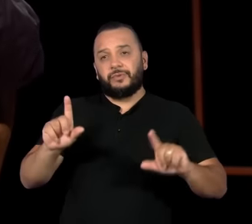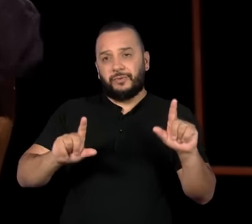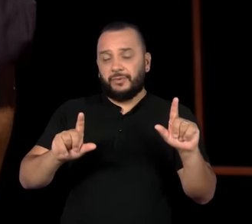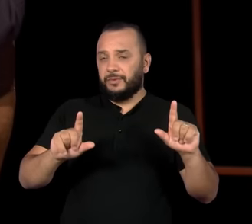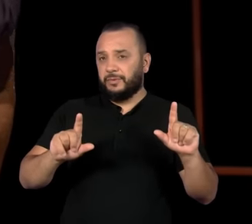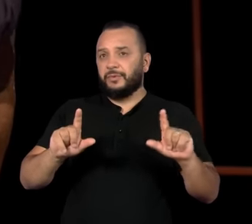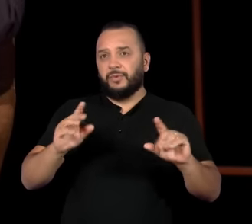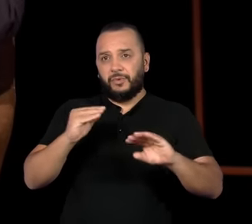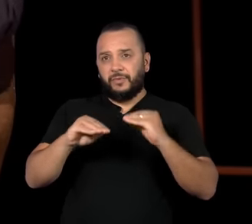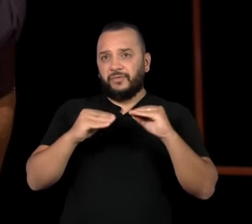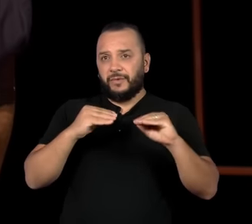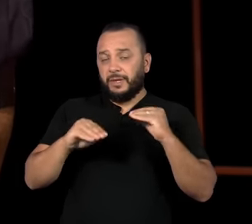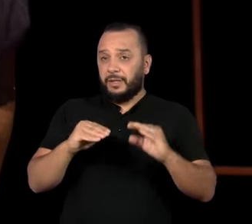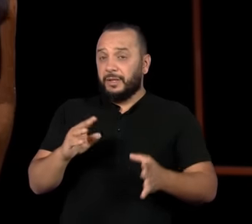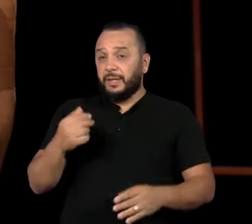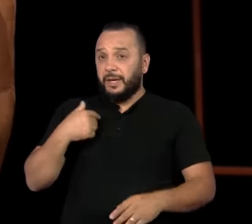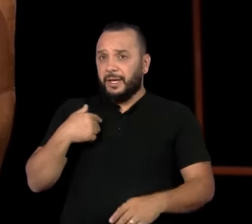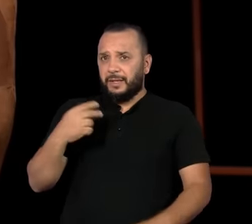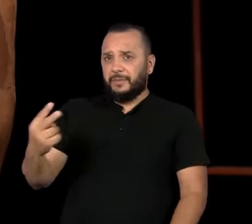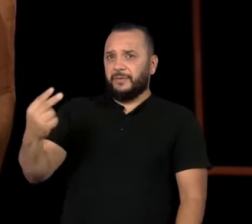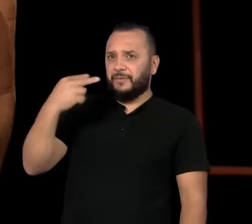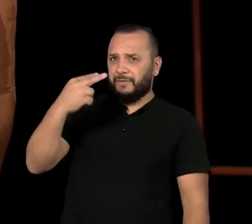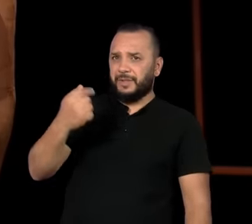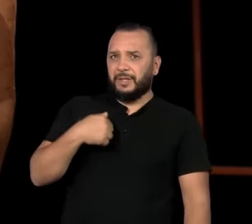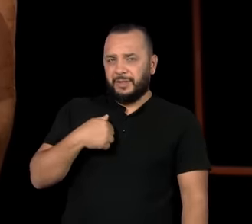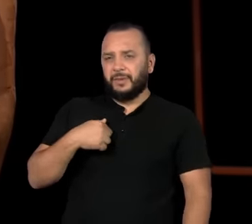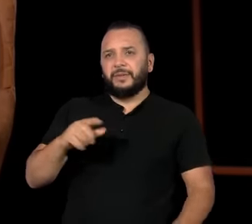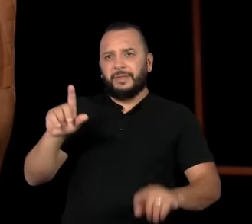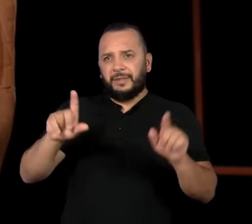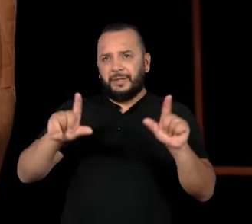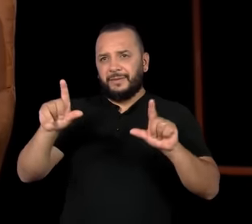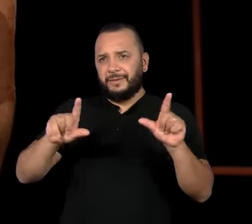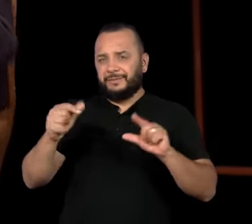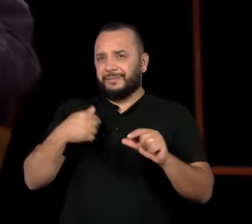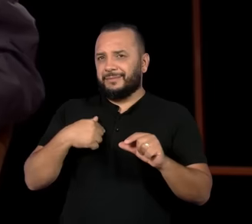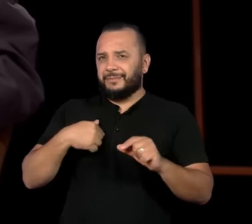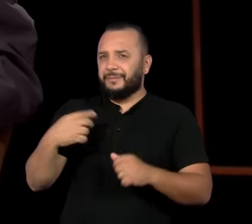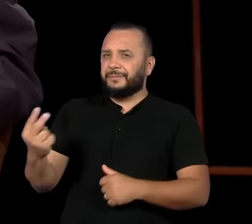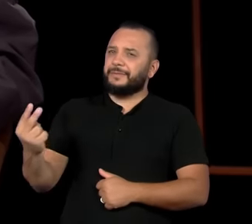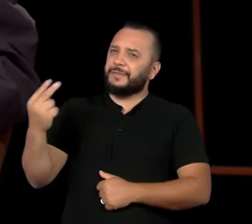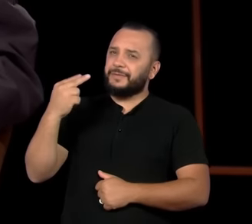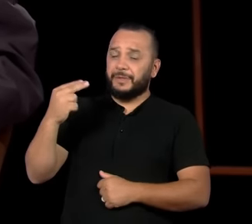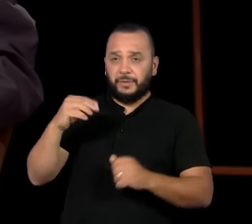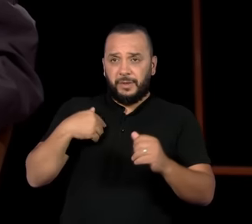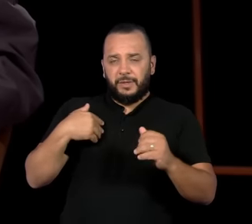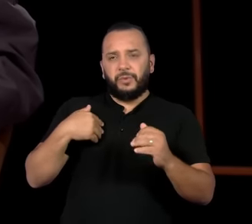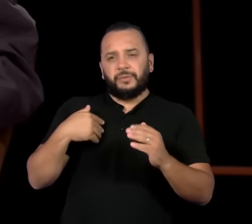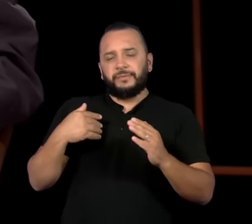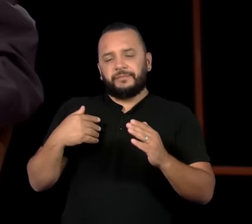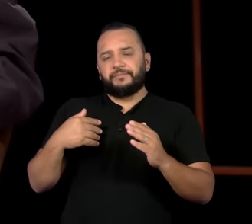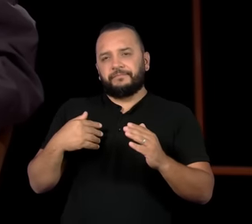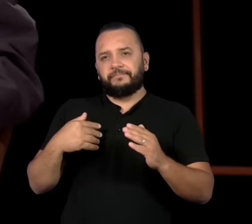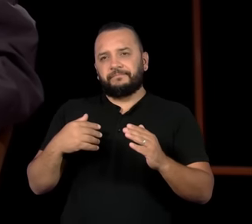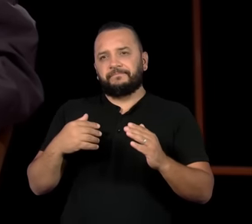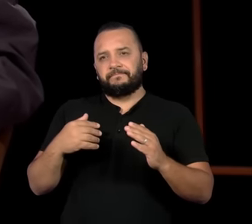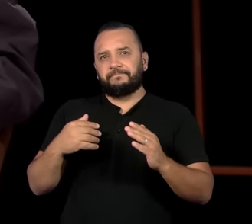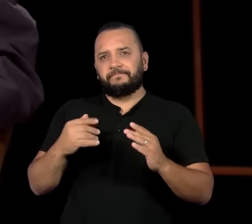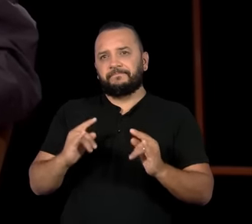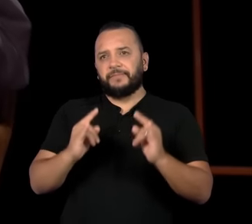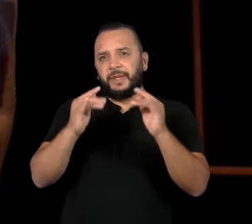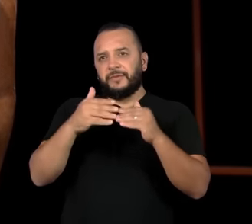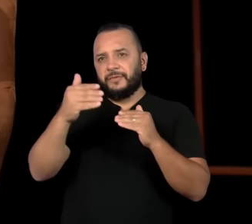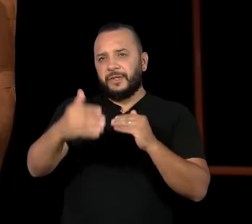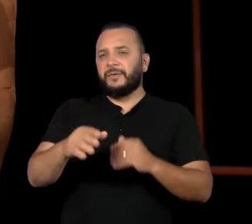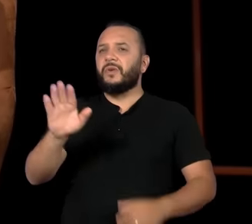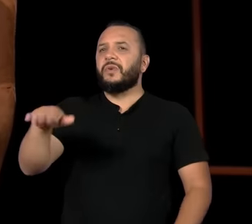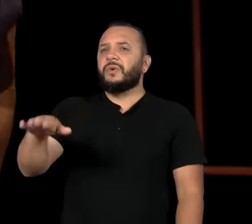nova. E ele me viu ali na frente da televisão, ali na Nestor Pestana. Ele chegou para mim e falou assim,